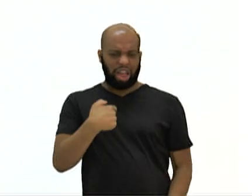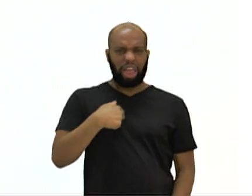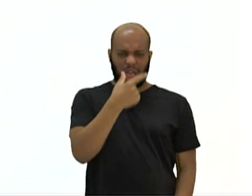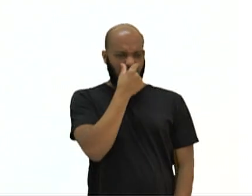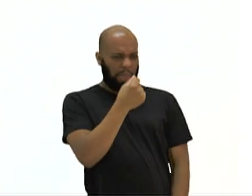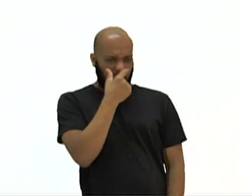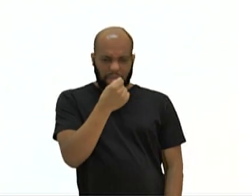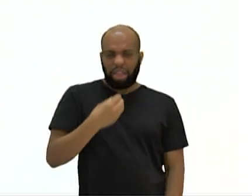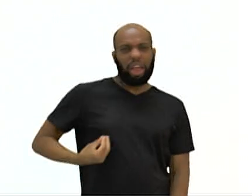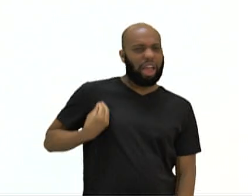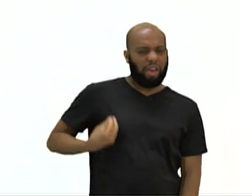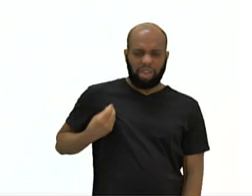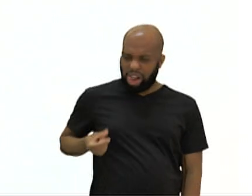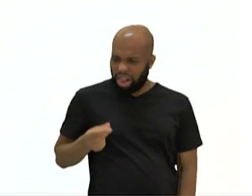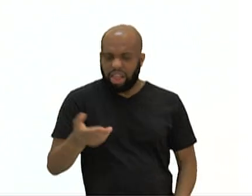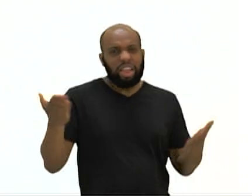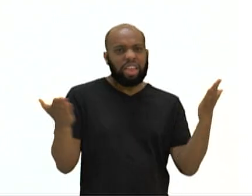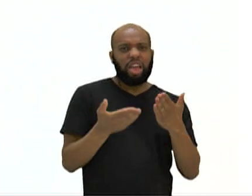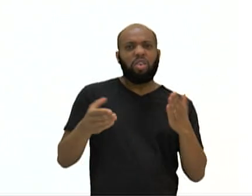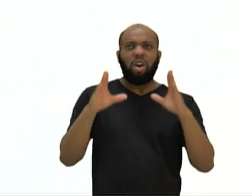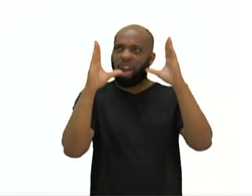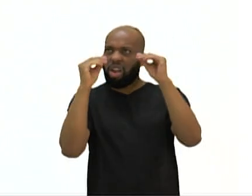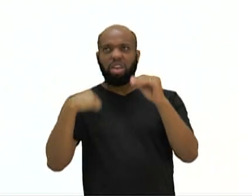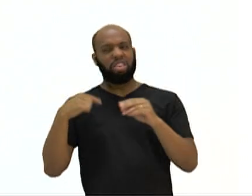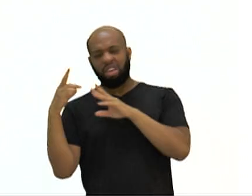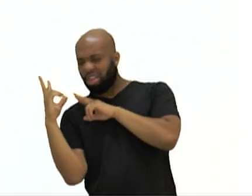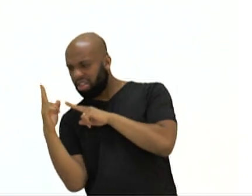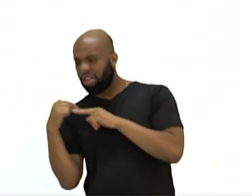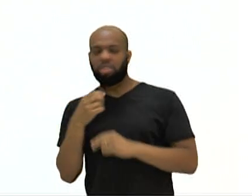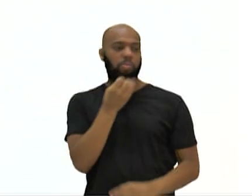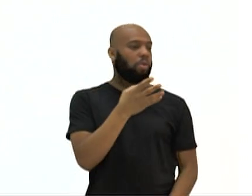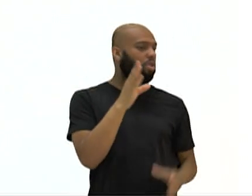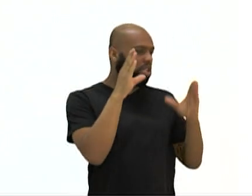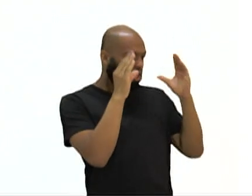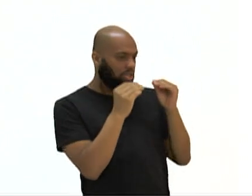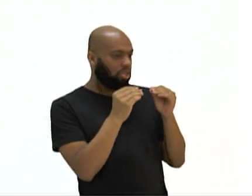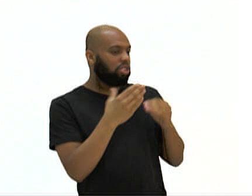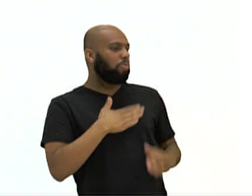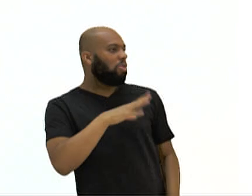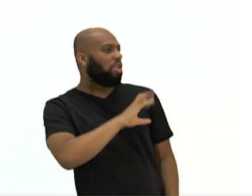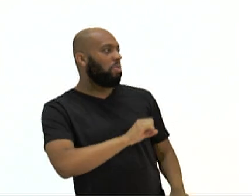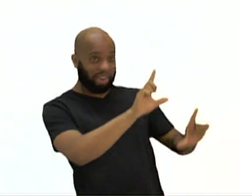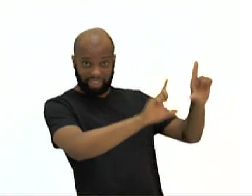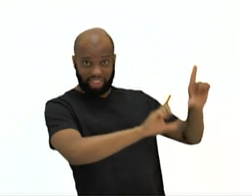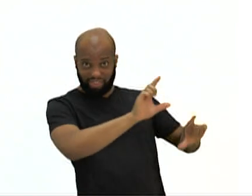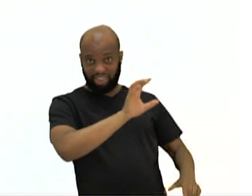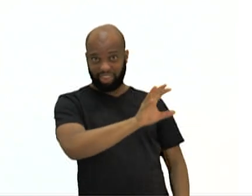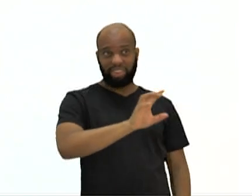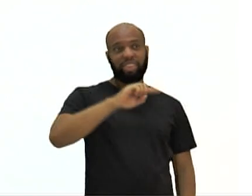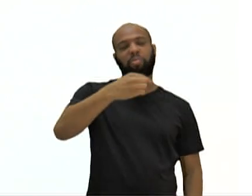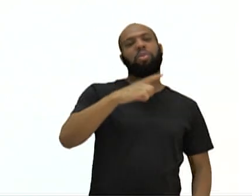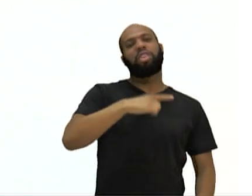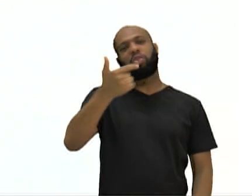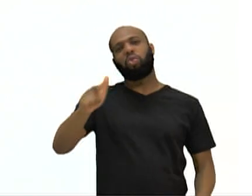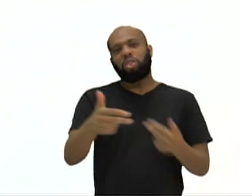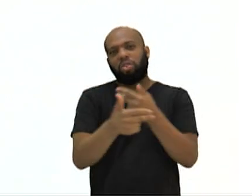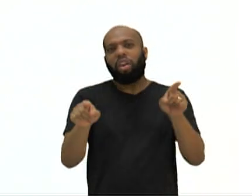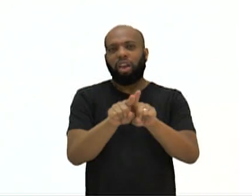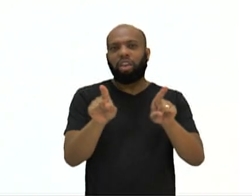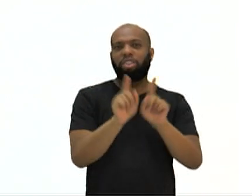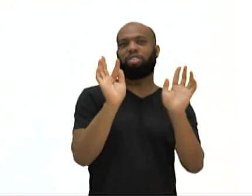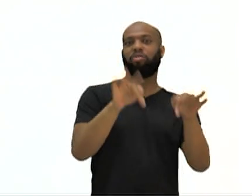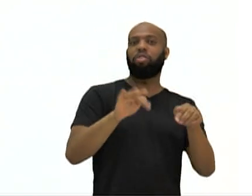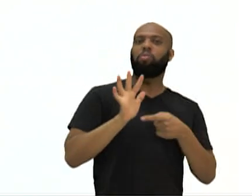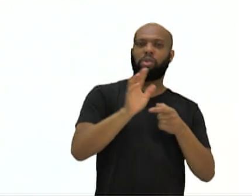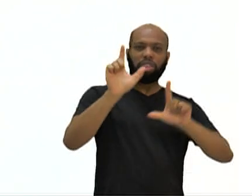gripado pelo resto da vida, e agora toda noite quando eu deito é boa noite, querida, a TV, né? Depois tem mais coisas, o pedacinho no final